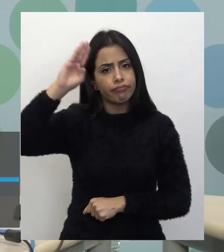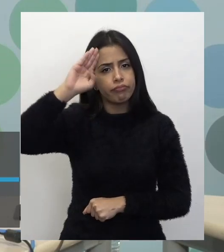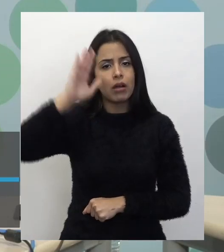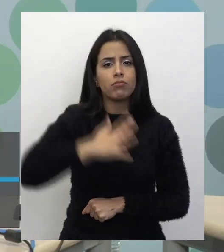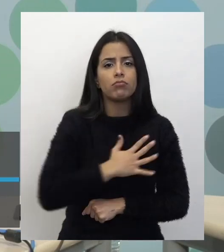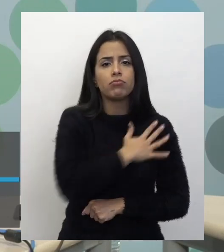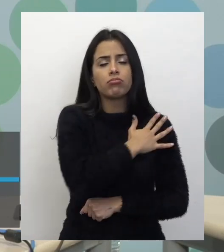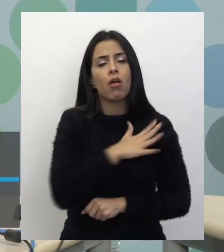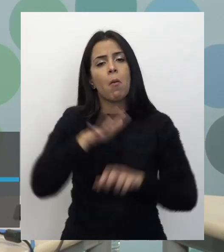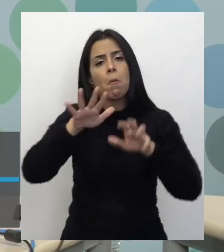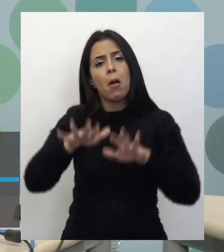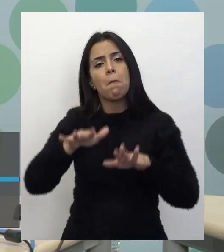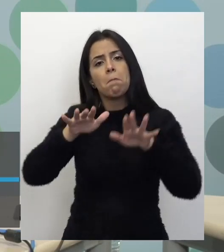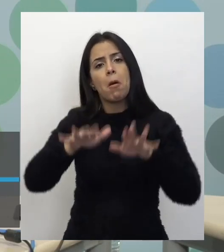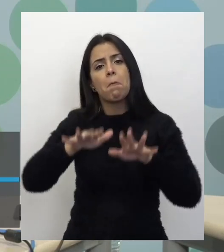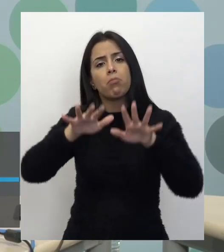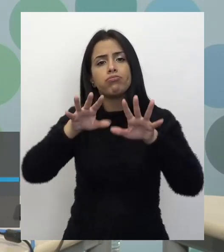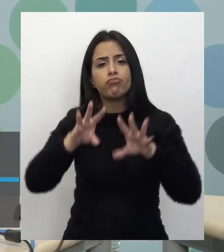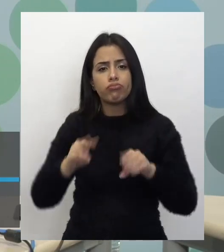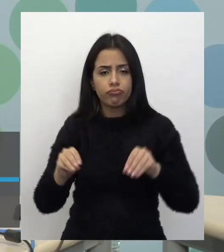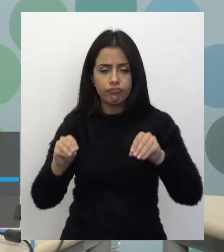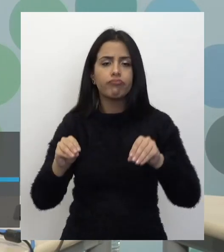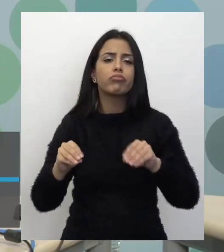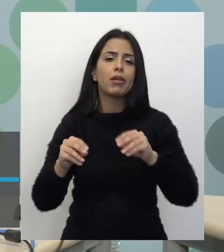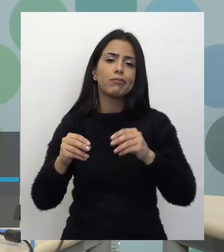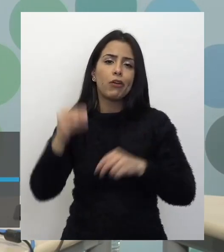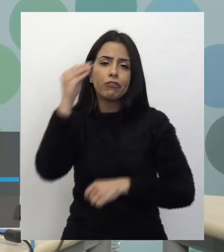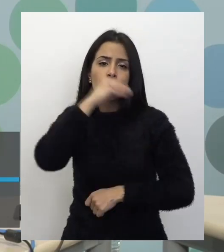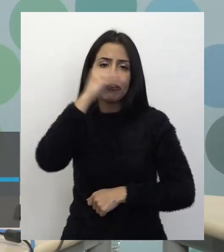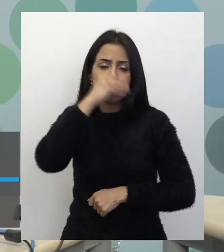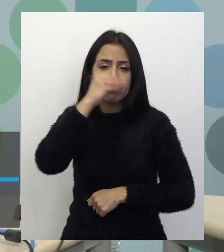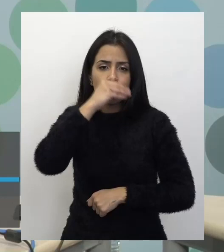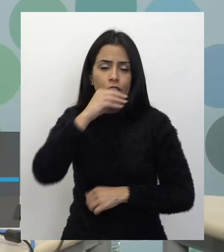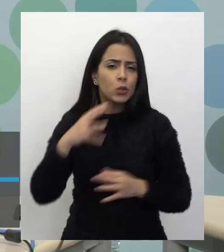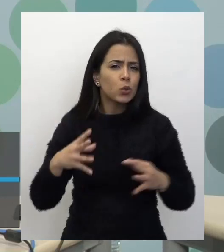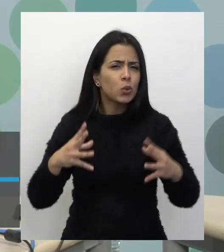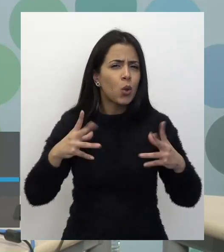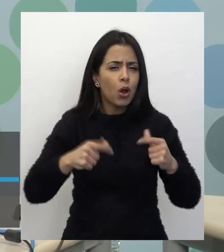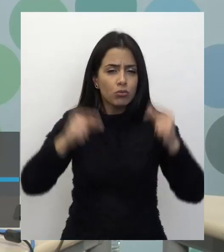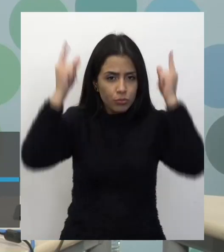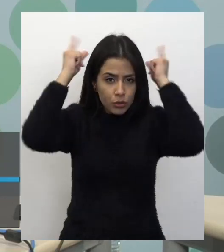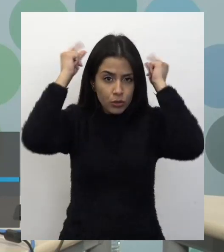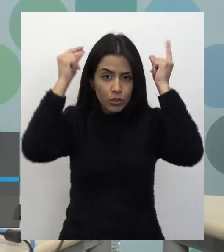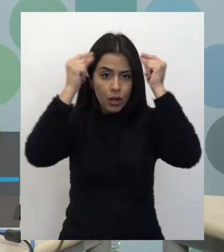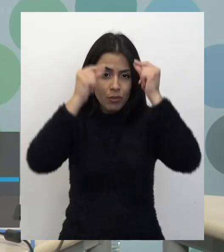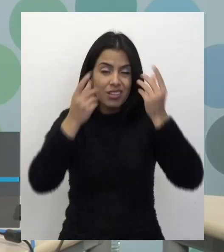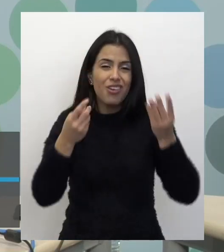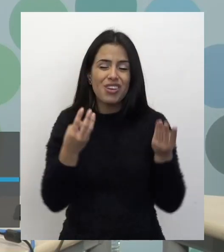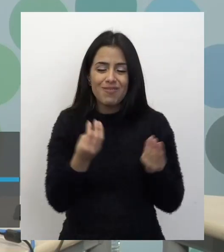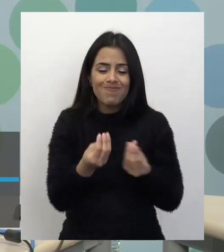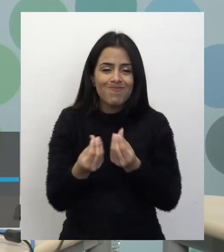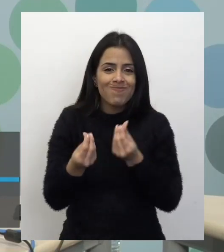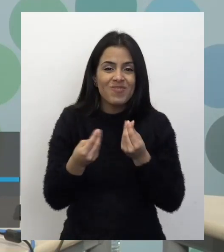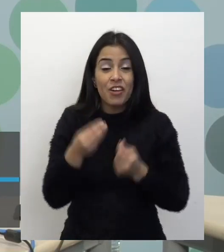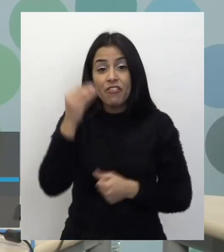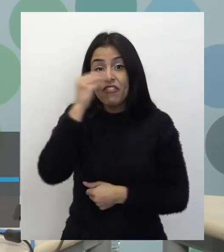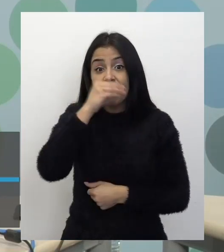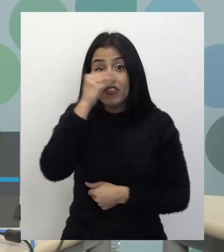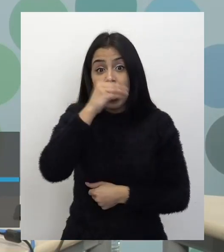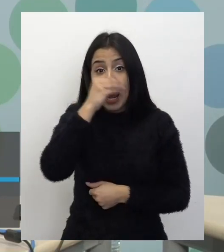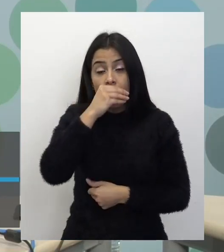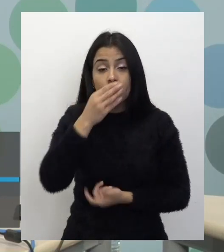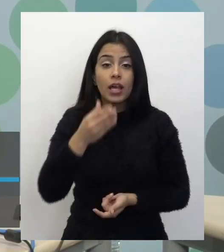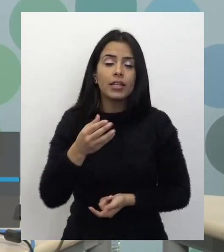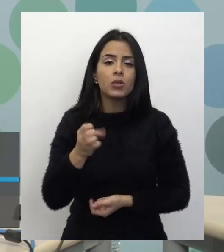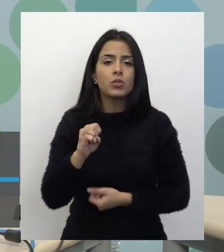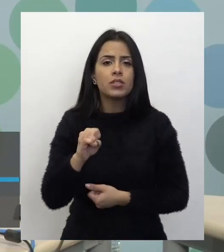Península Balcânica, de todo o mundo grego, e aí, enfraquecidos, eles ficam vulneráveis a uma invasão de um povo que